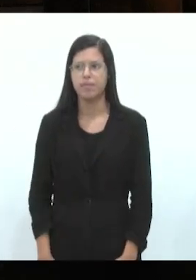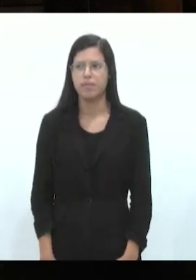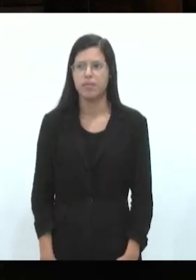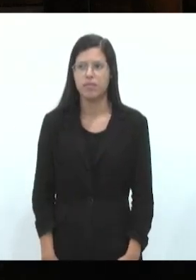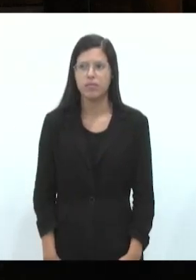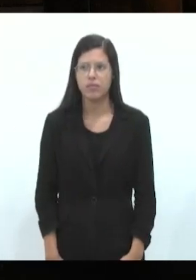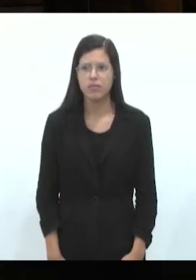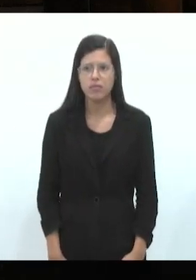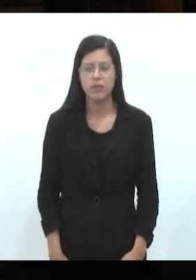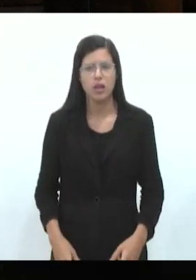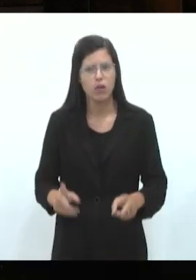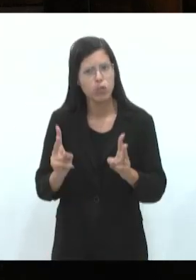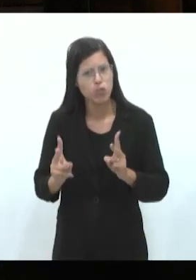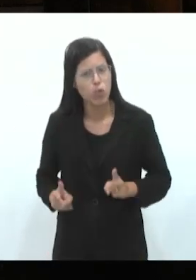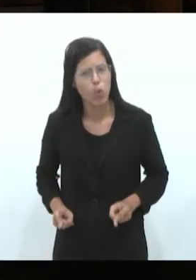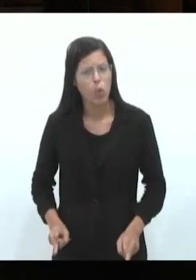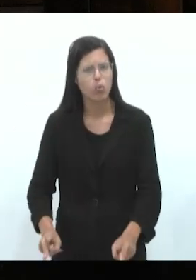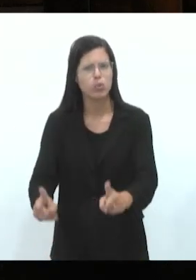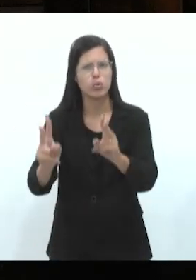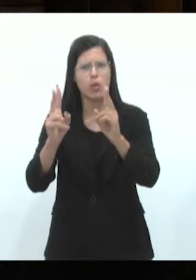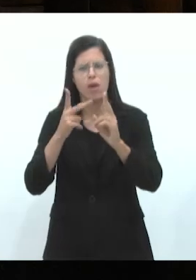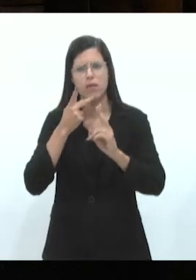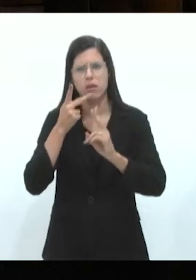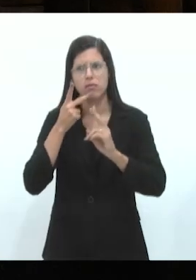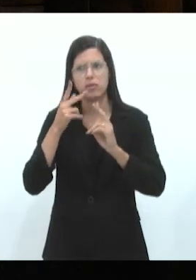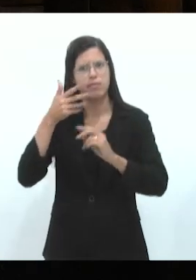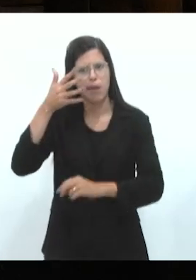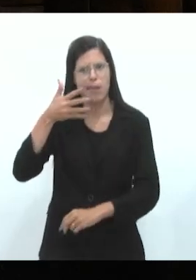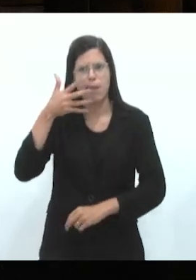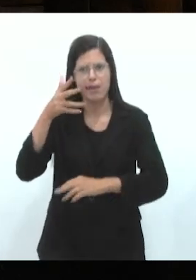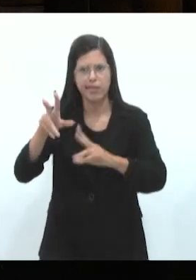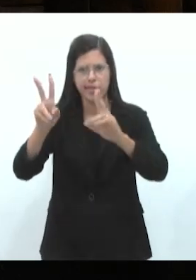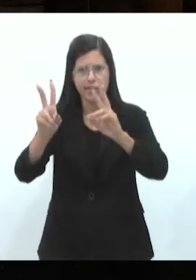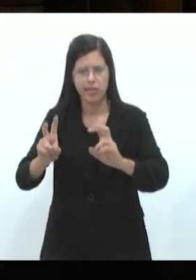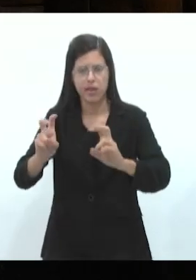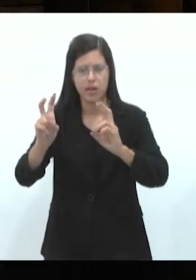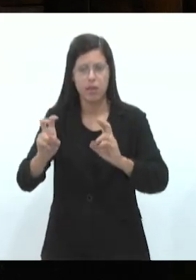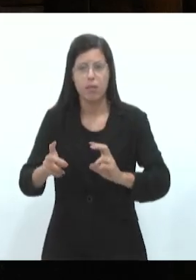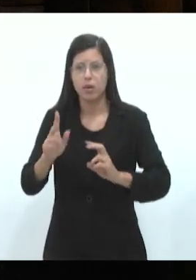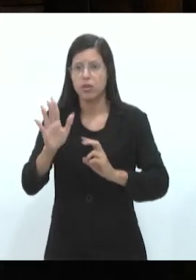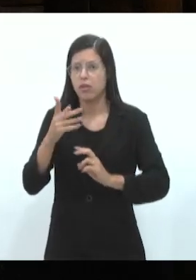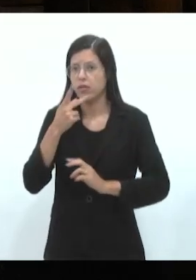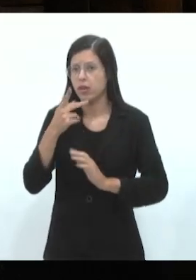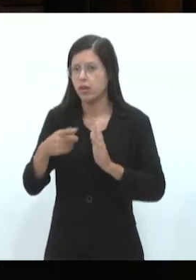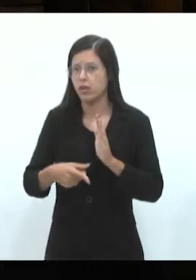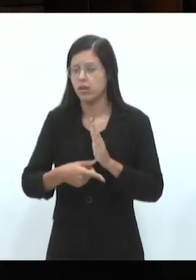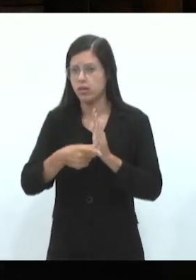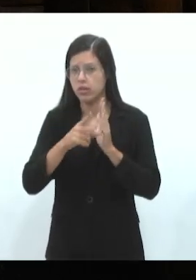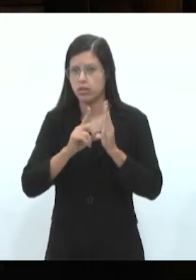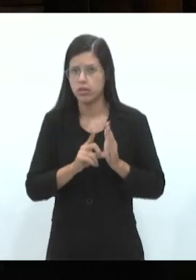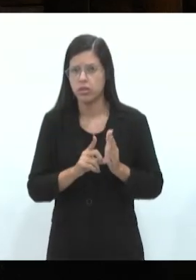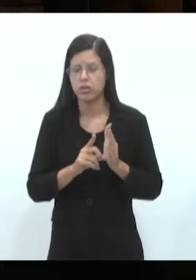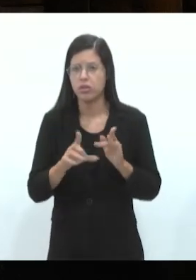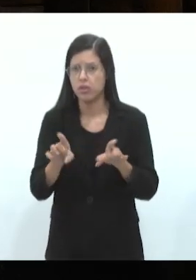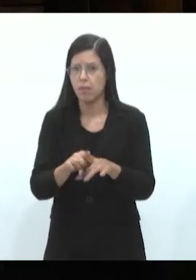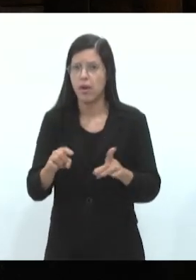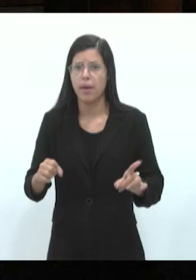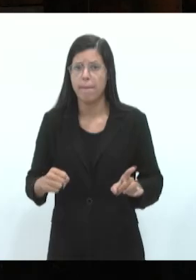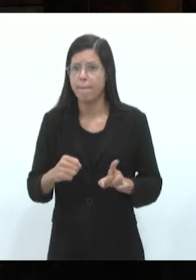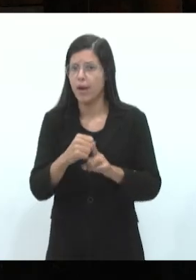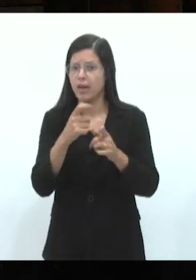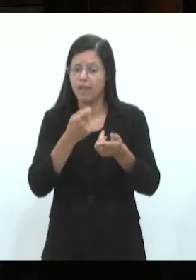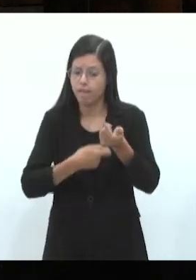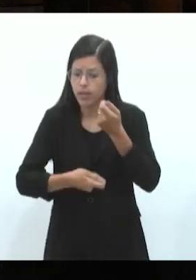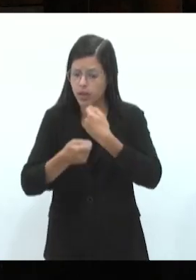Então, eu vou ficar insistindo nesse tema, porque, como eu já falei anteriormente, isso também abala as